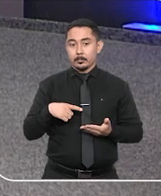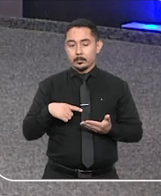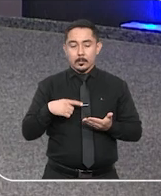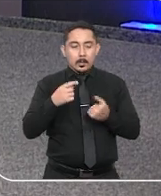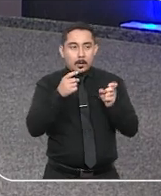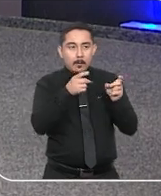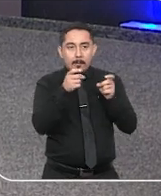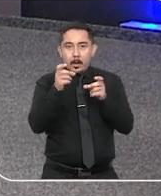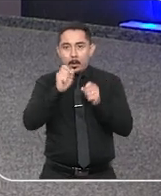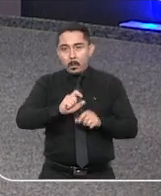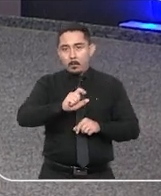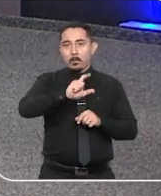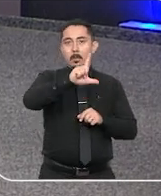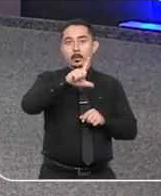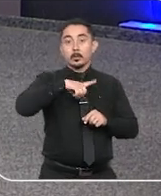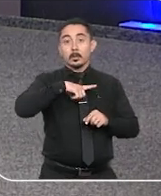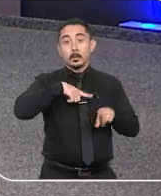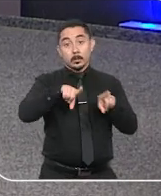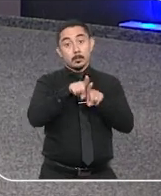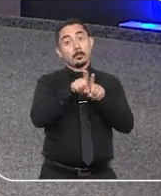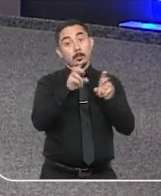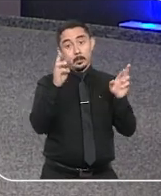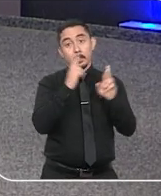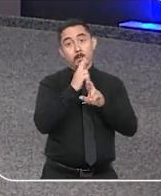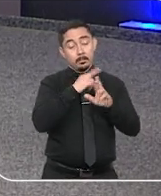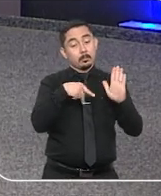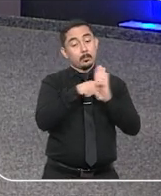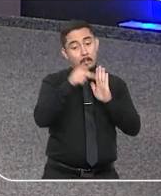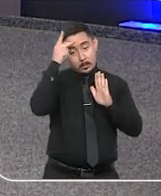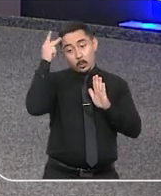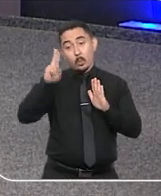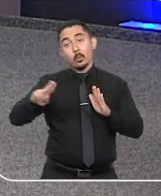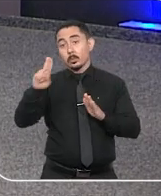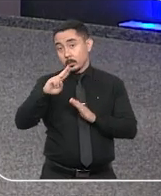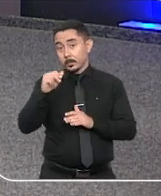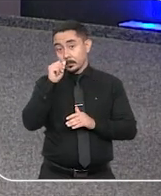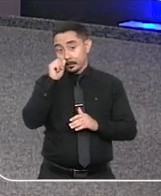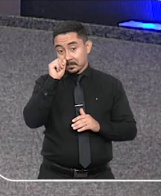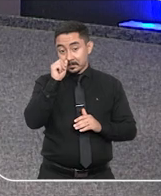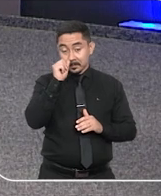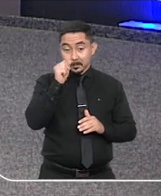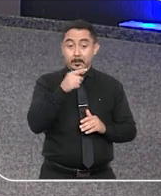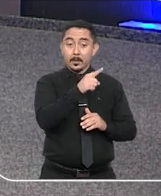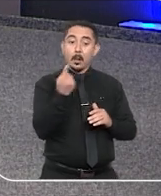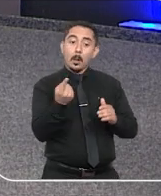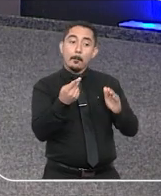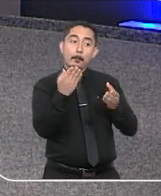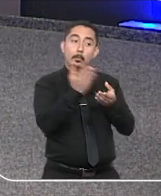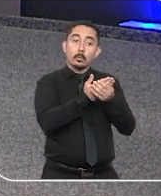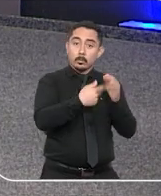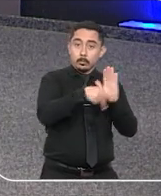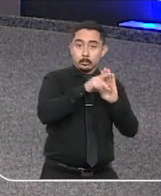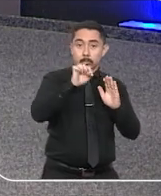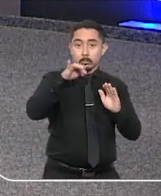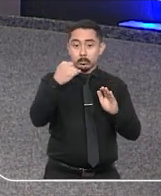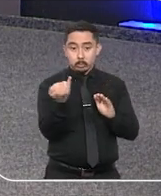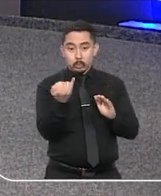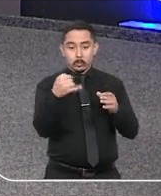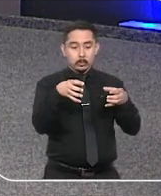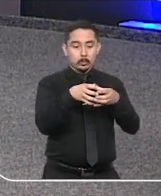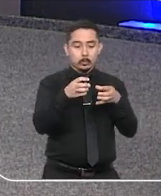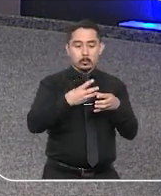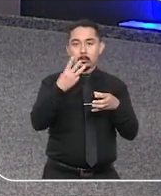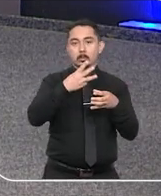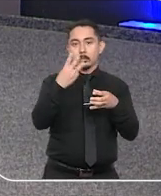mais as vendas crescem, também aumentam as reclamações dos usuários. Em um caso que chegou ao STJ,